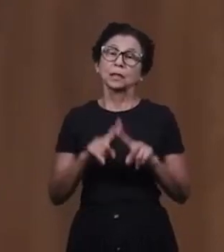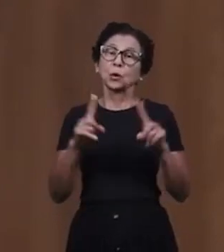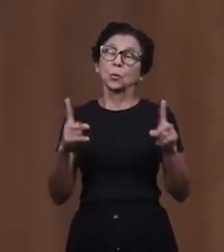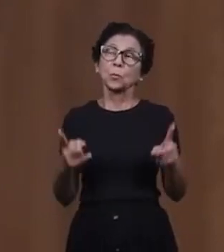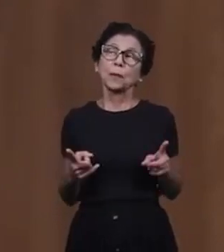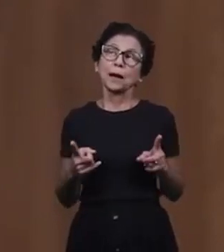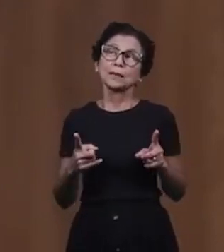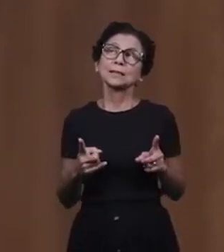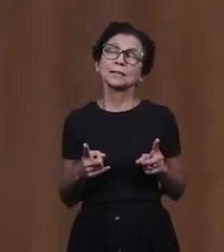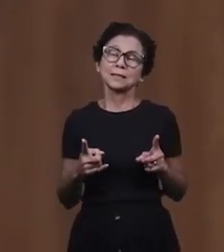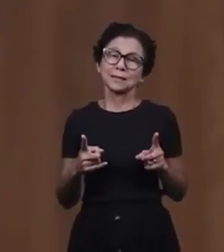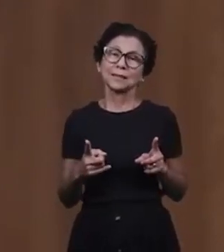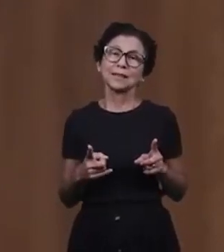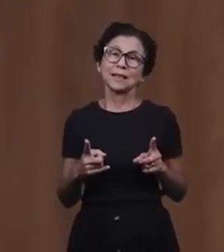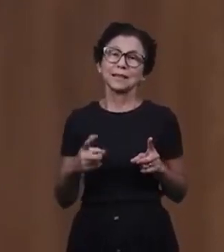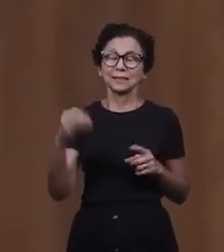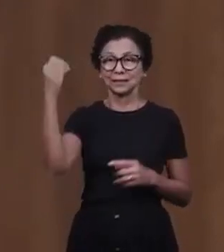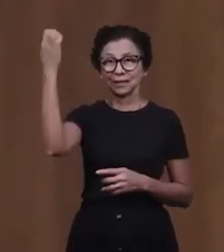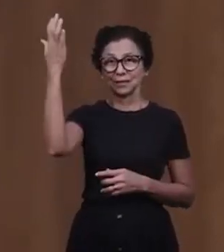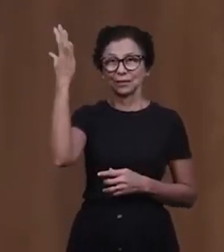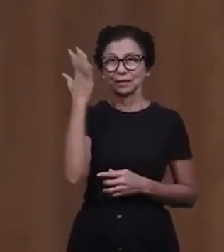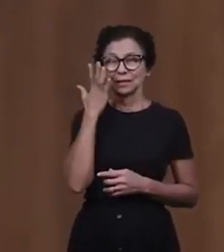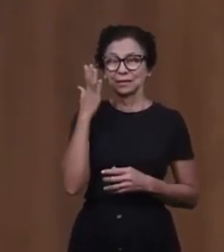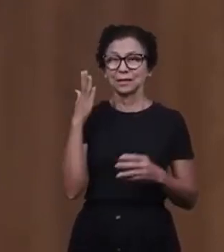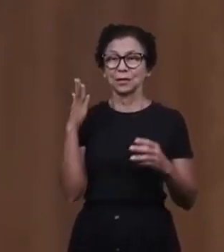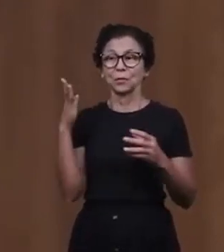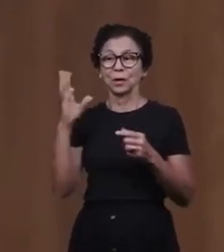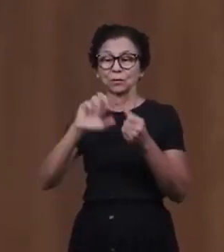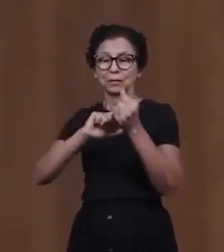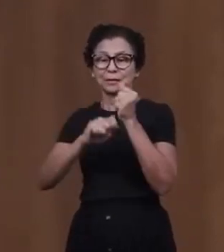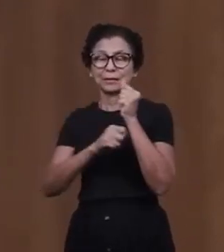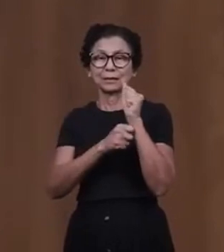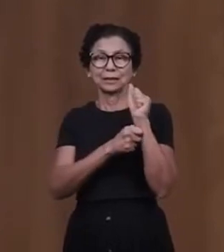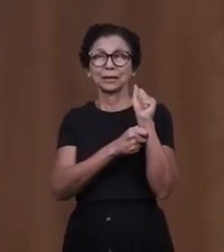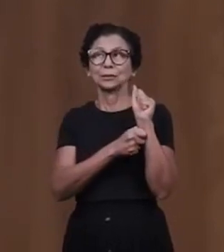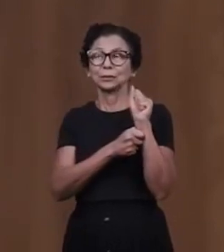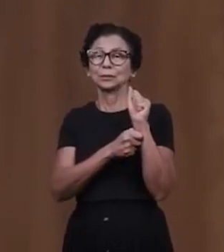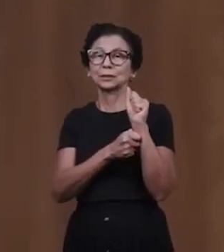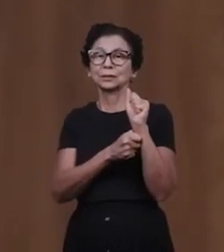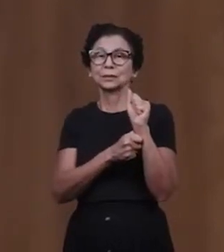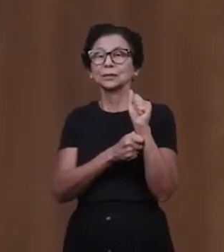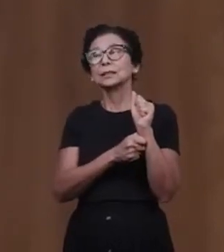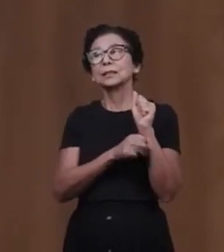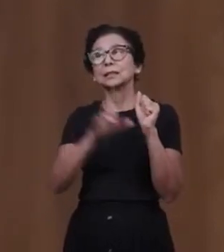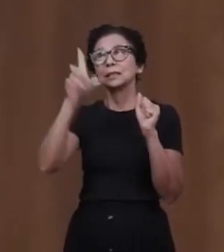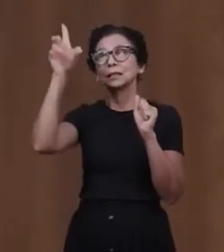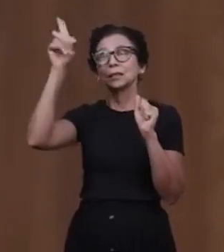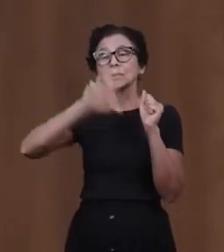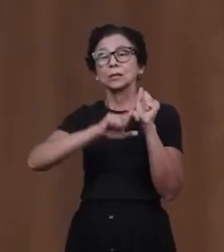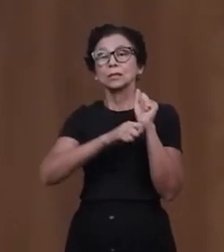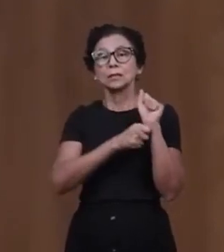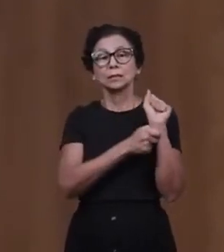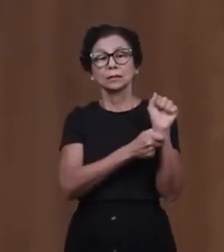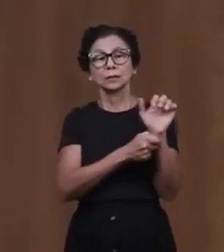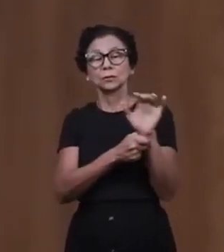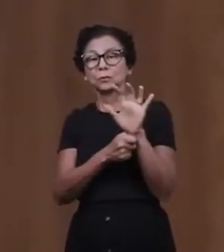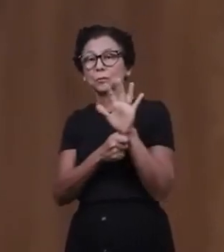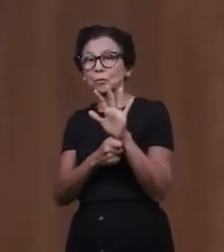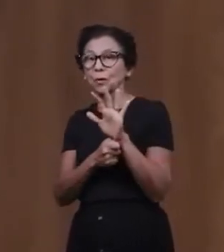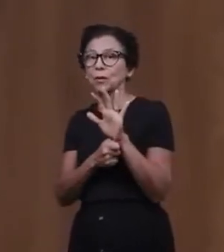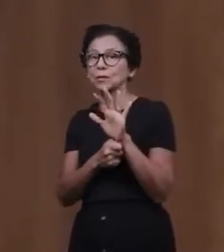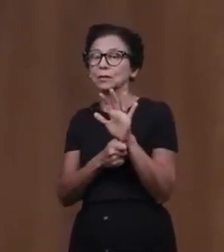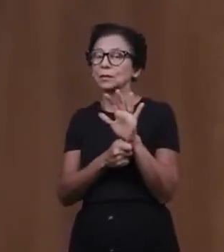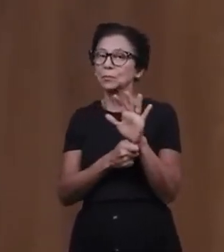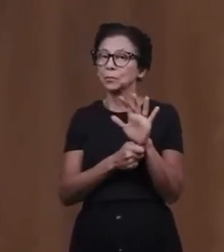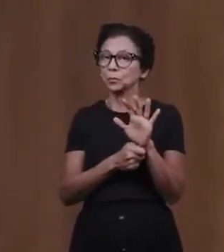na revelação você entra nos segredos, nos mistérios de Deus, naquilo que está reservado para o